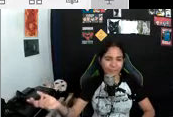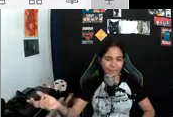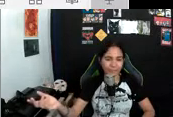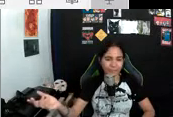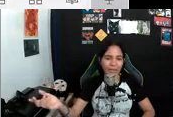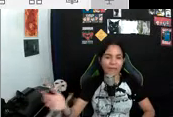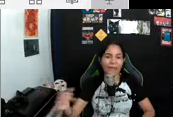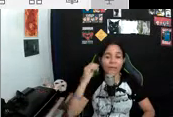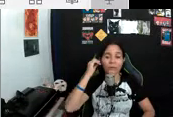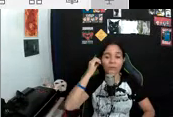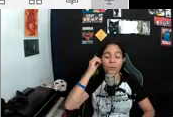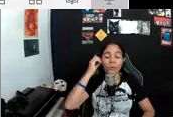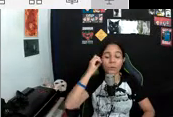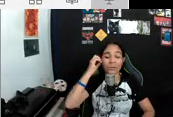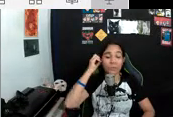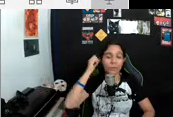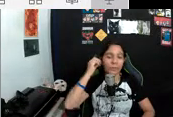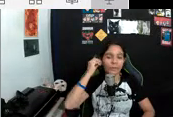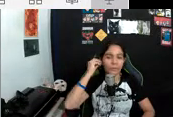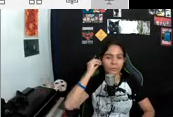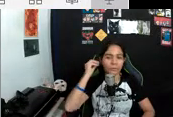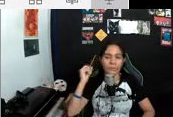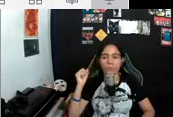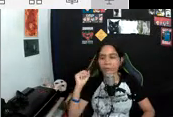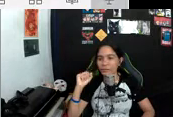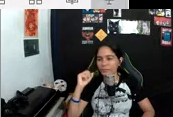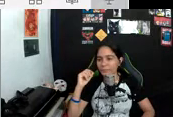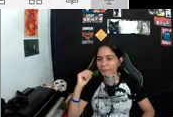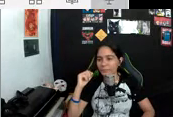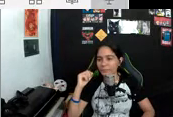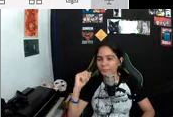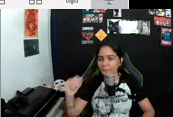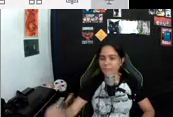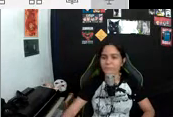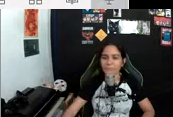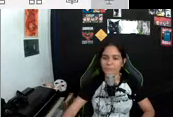legível. Aí isso comprometia muito. Oi.